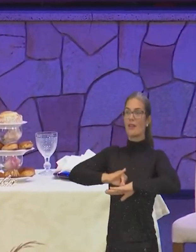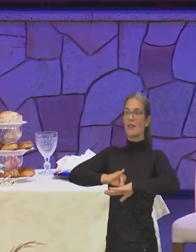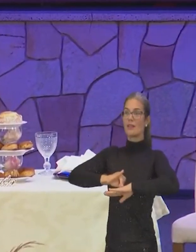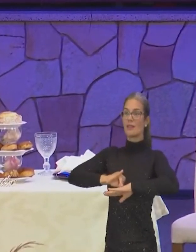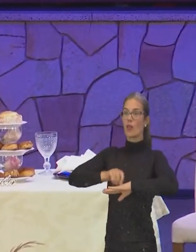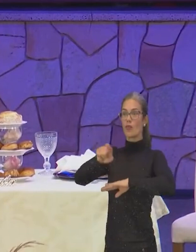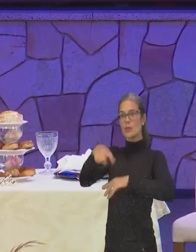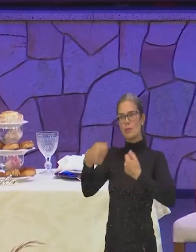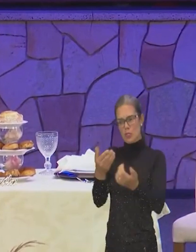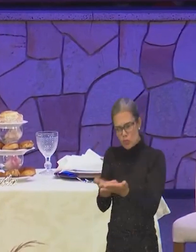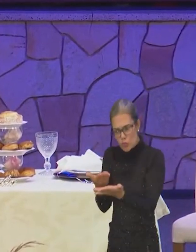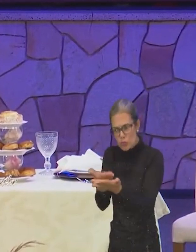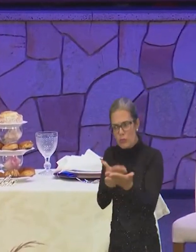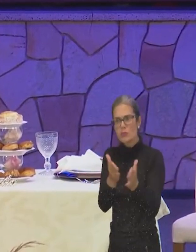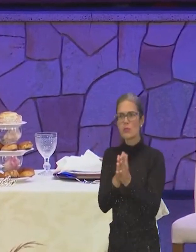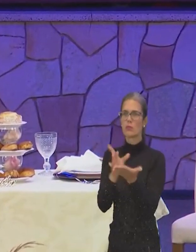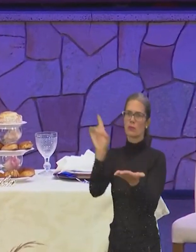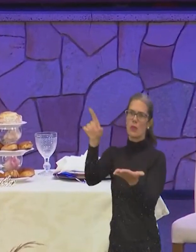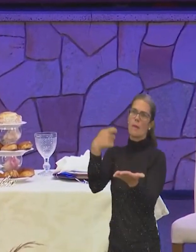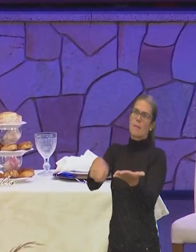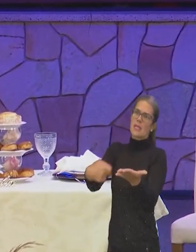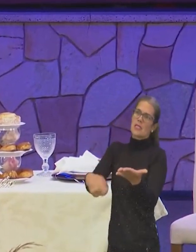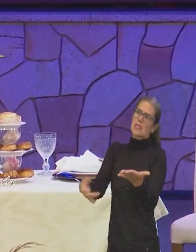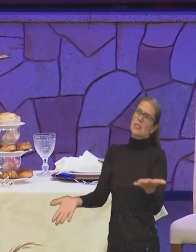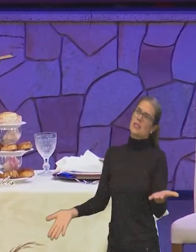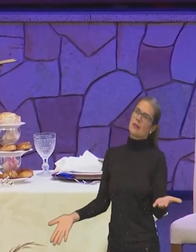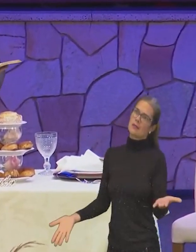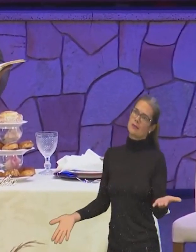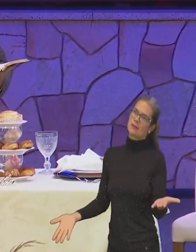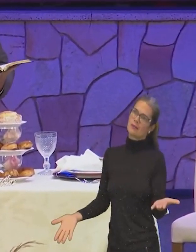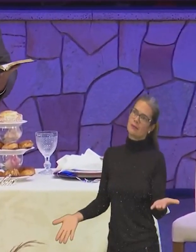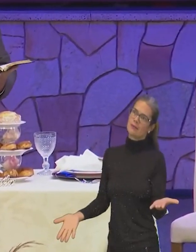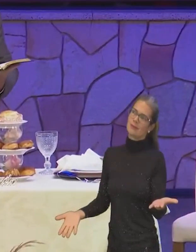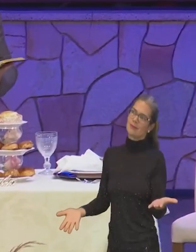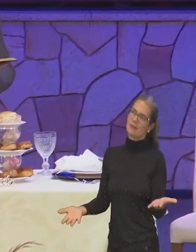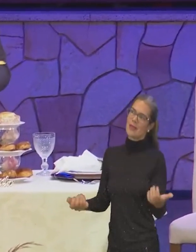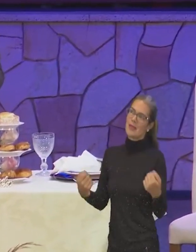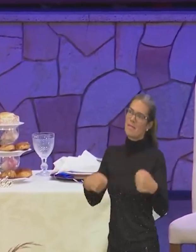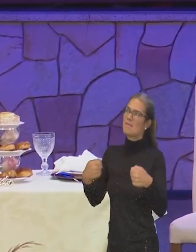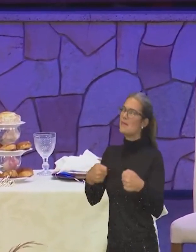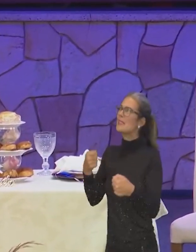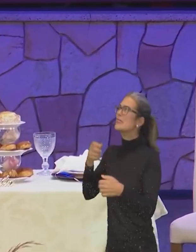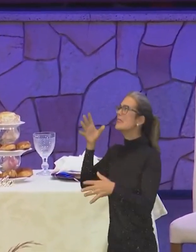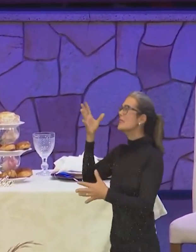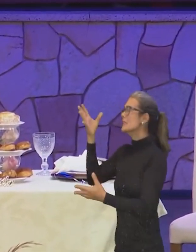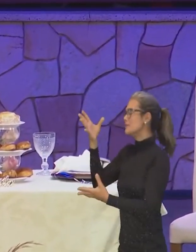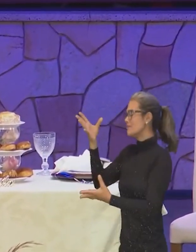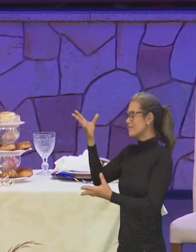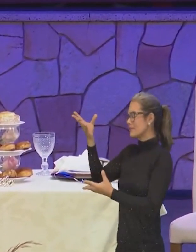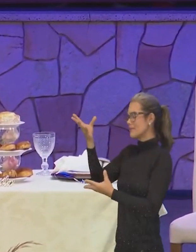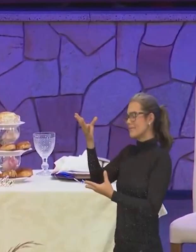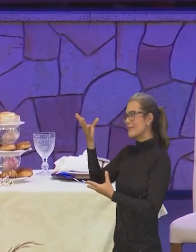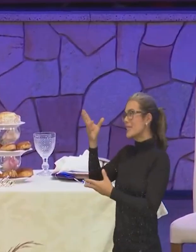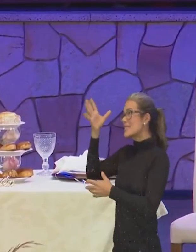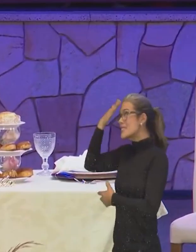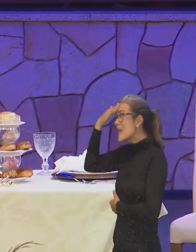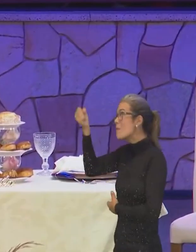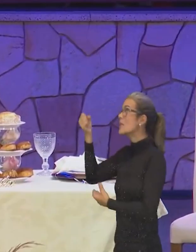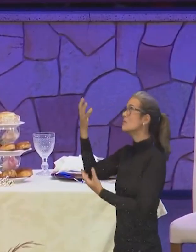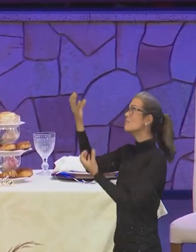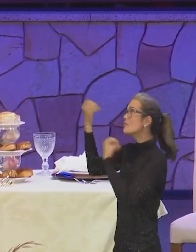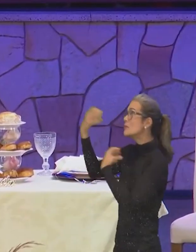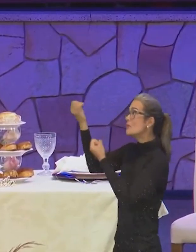aberta. Você precisa buscar sabedoria em Deus para aplicar os conceitos,